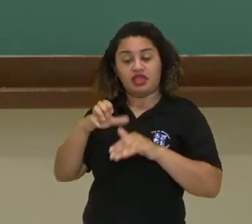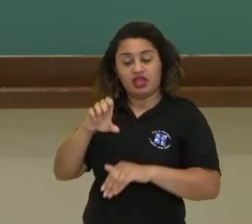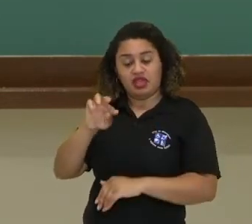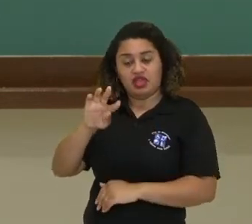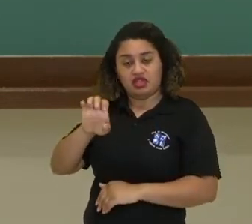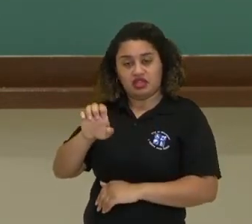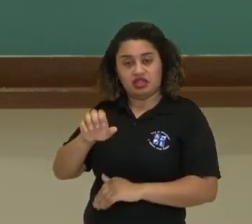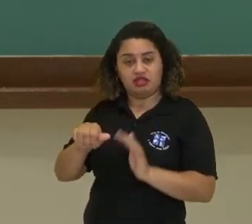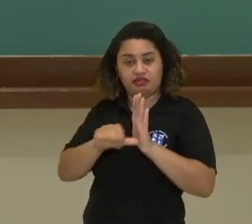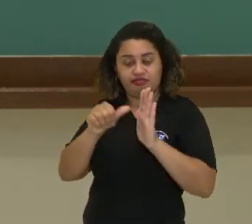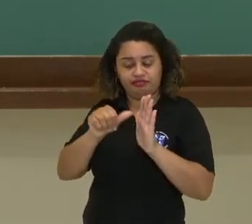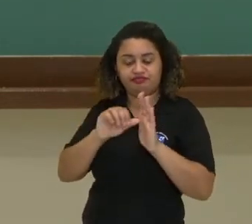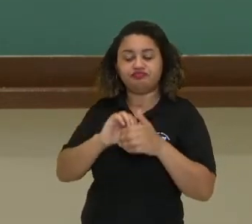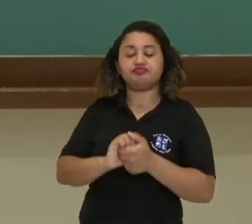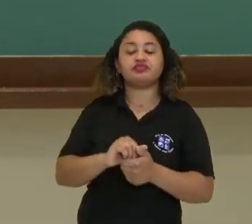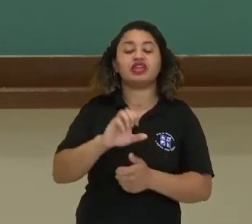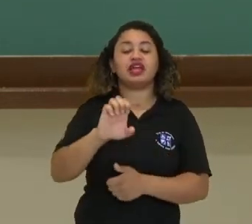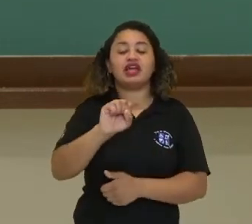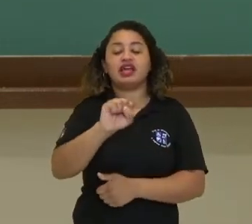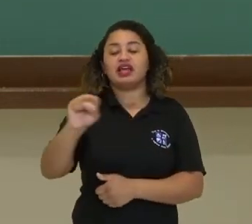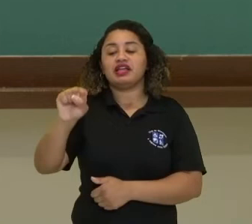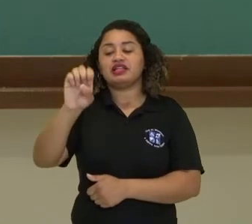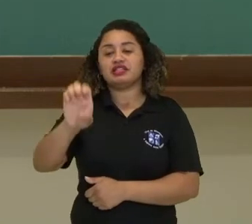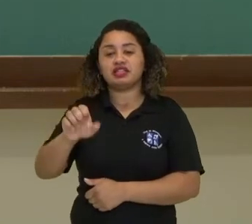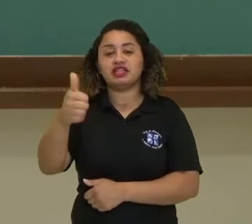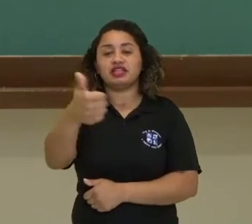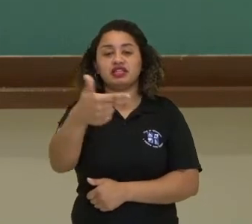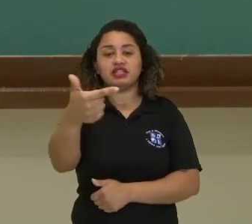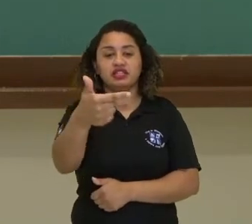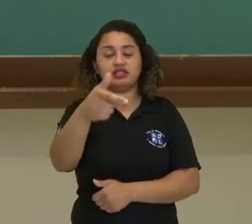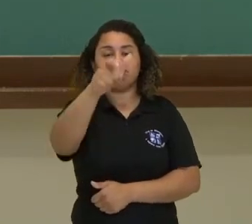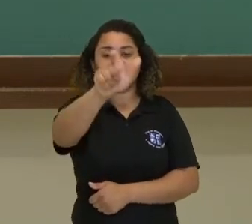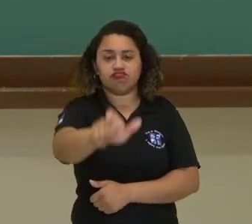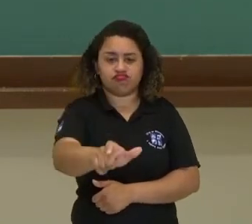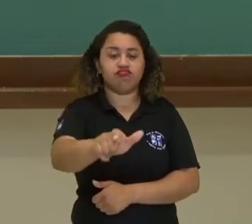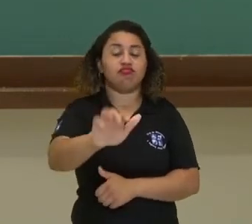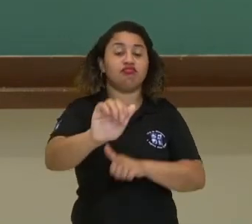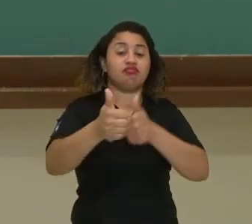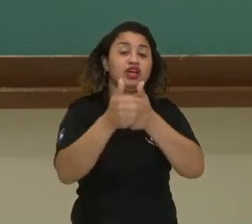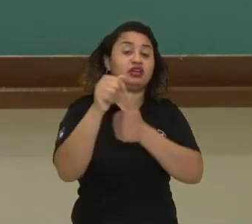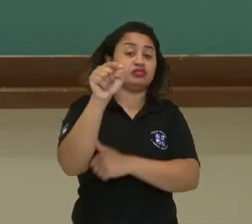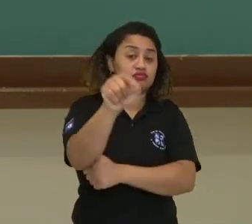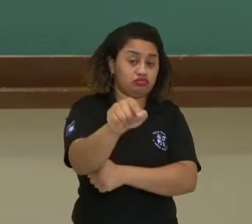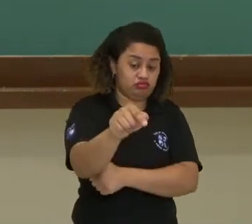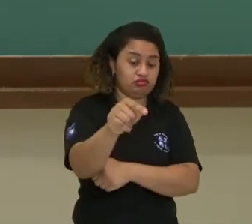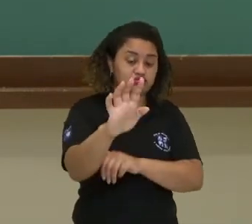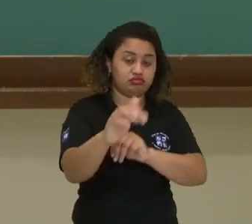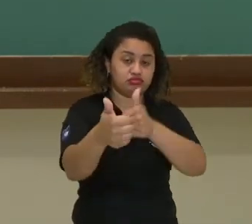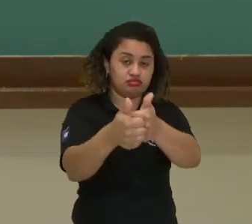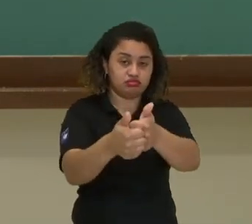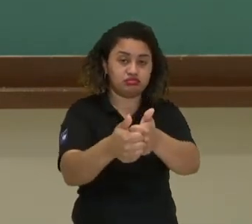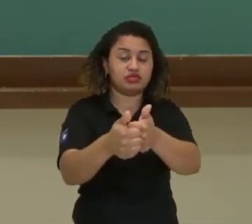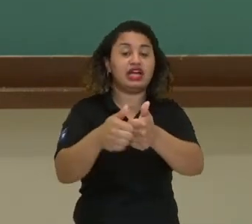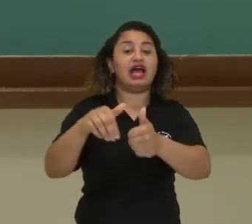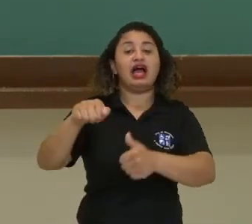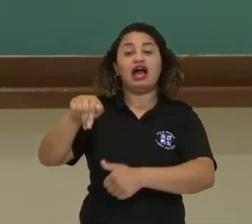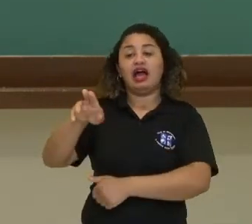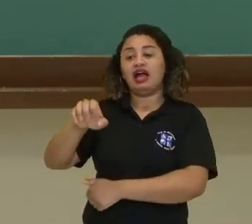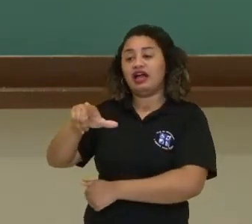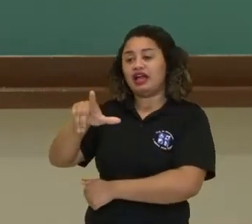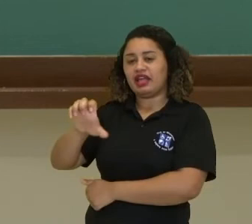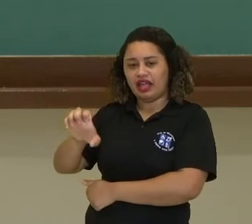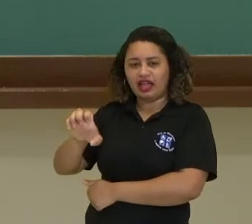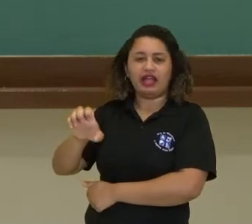primeira pessoa. Esse é segunda pessoa, está perto de tu, que é com quem eu falo. E aquele,